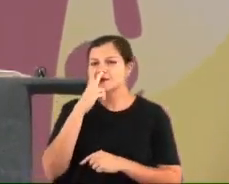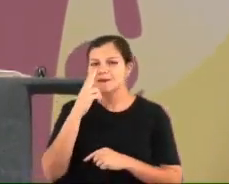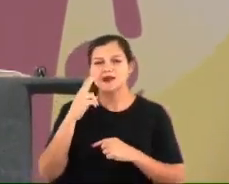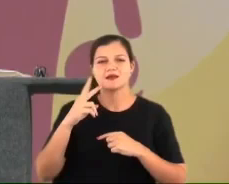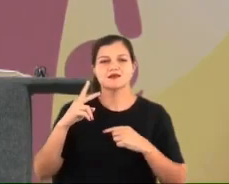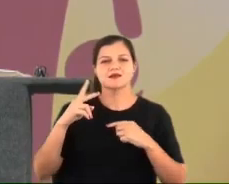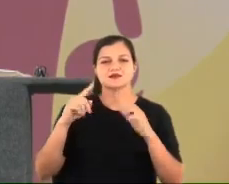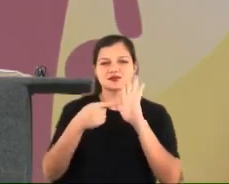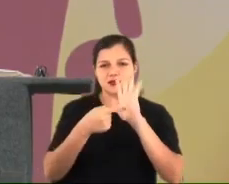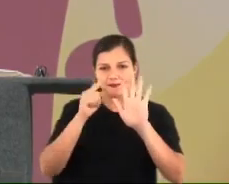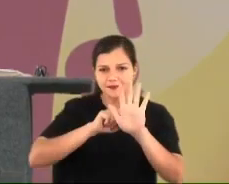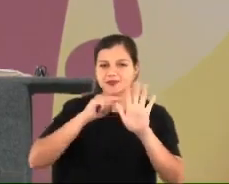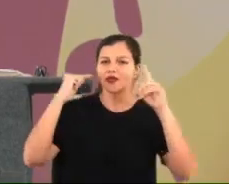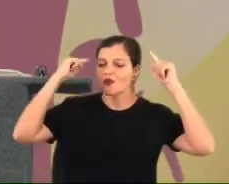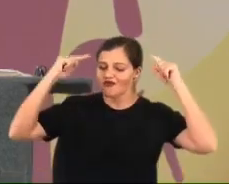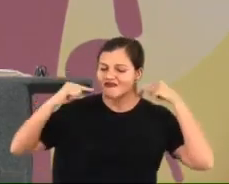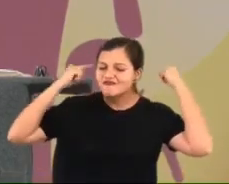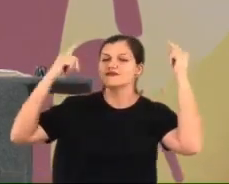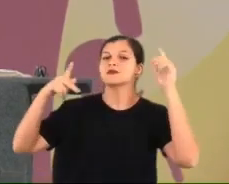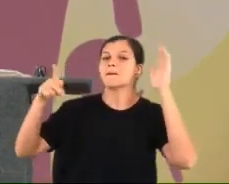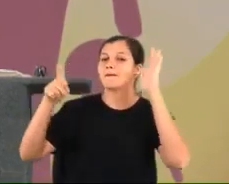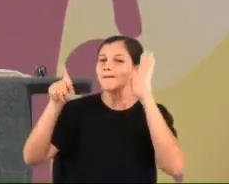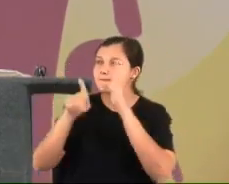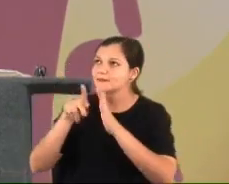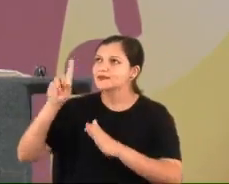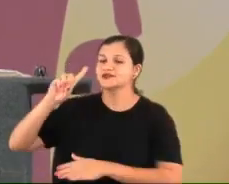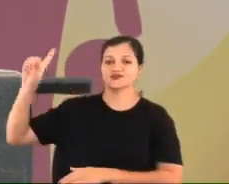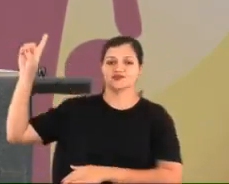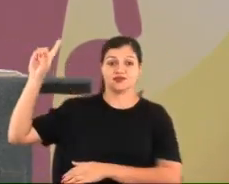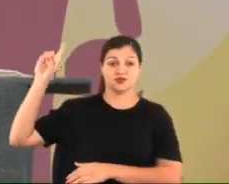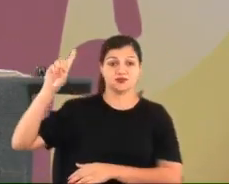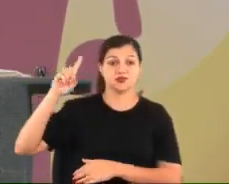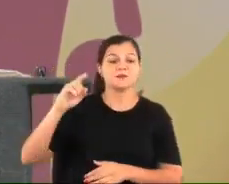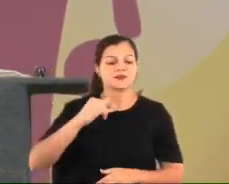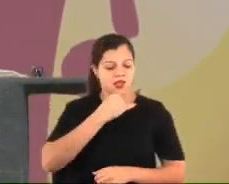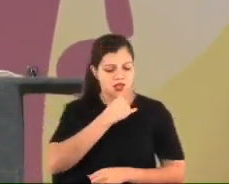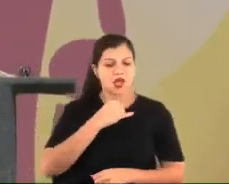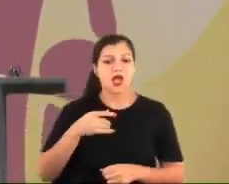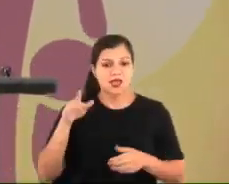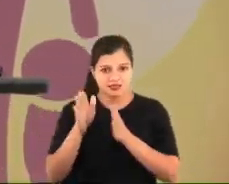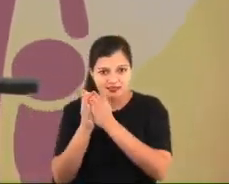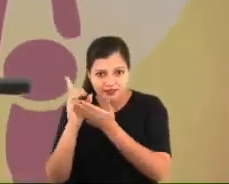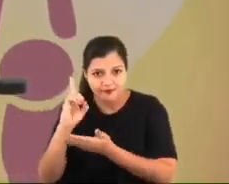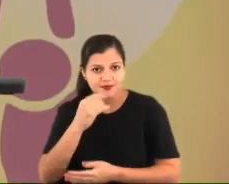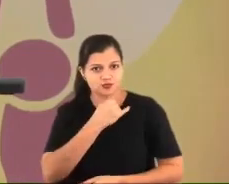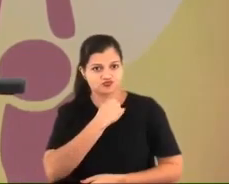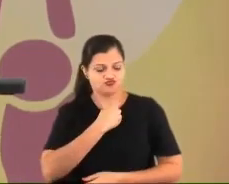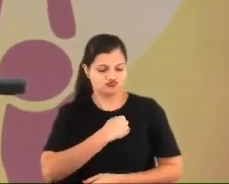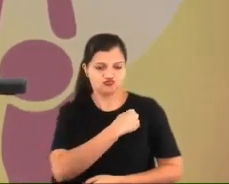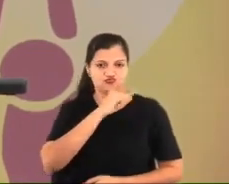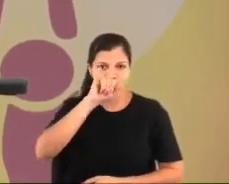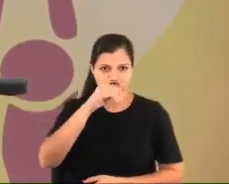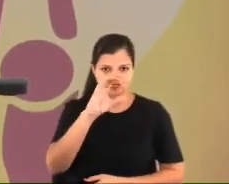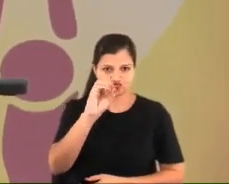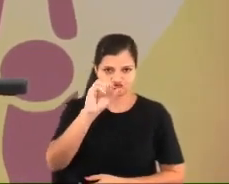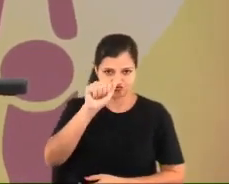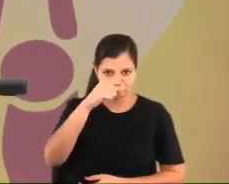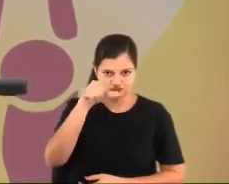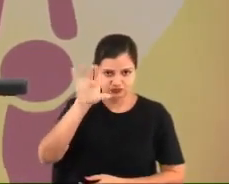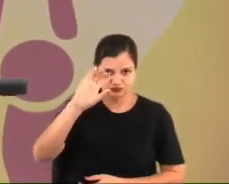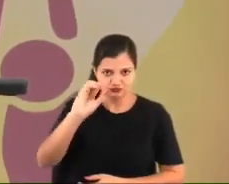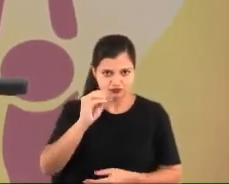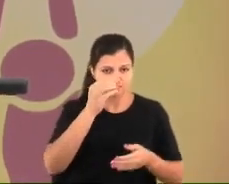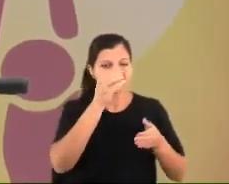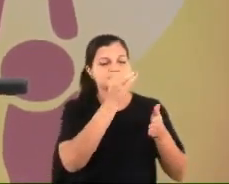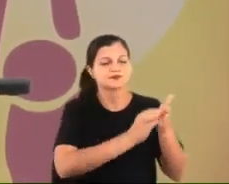Lá em João, capítulo 10, versos de 7 a 11. João, capítulo 10, anote essa referência, de 7 a 11. Diz